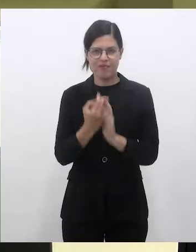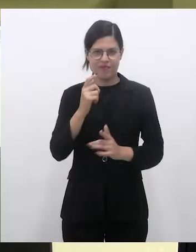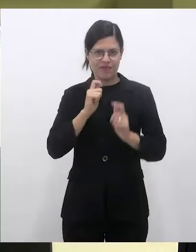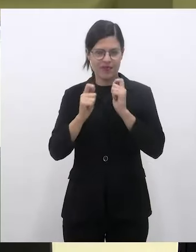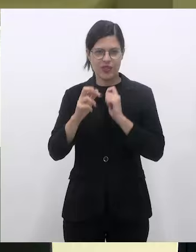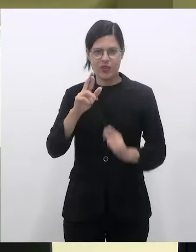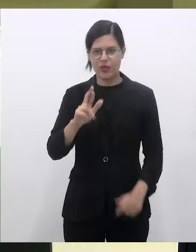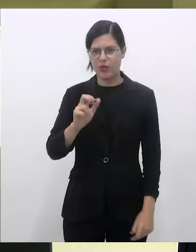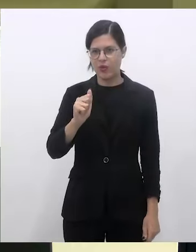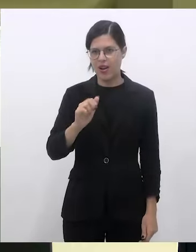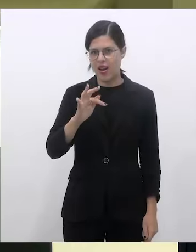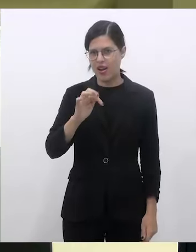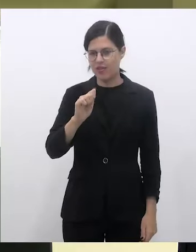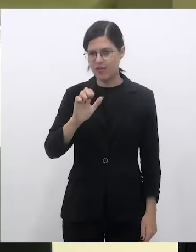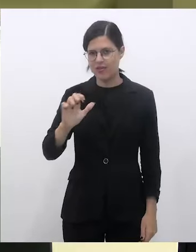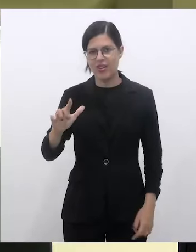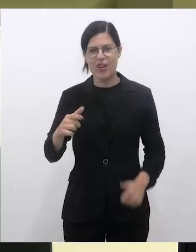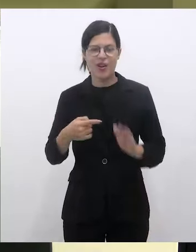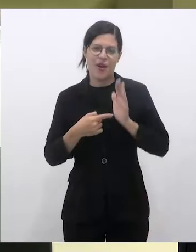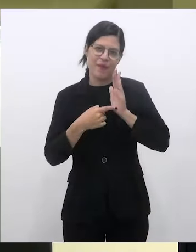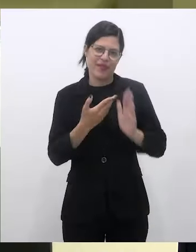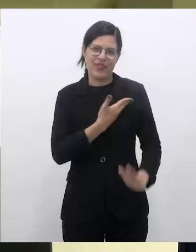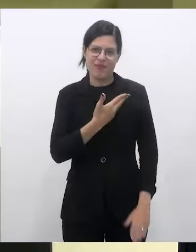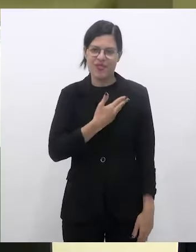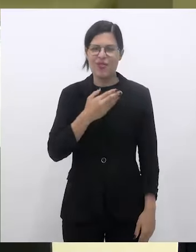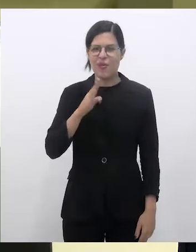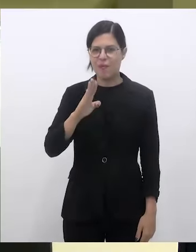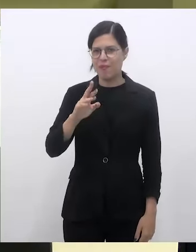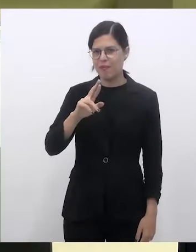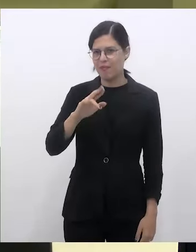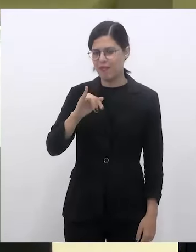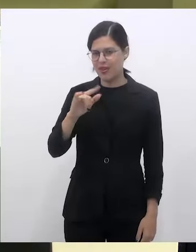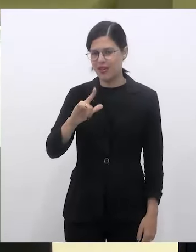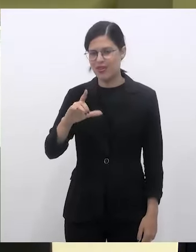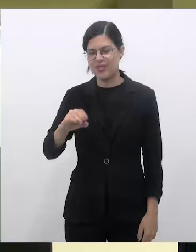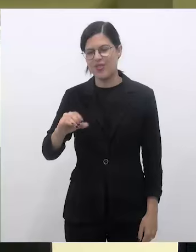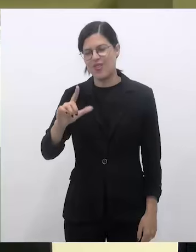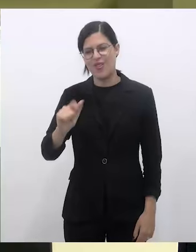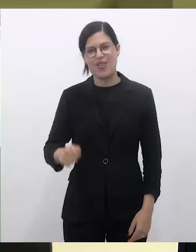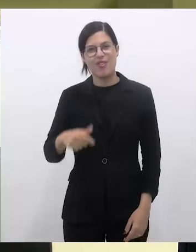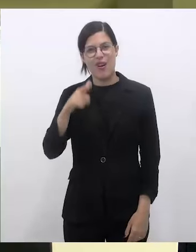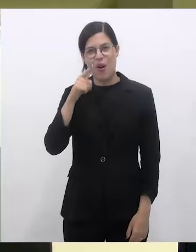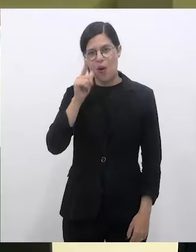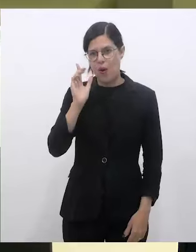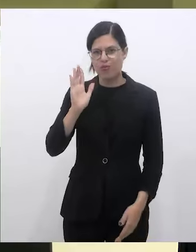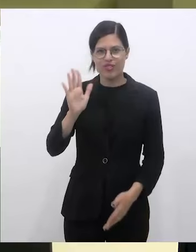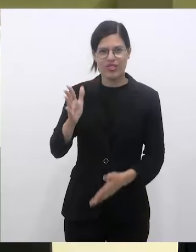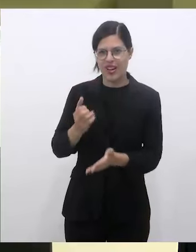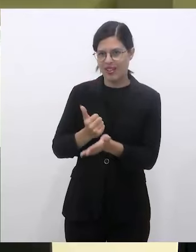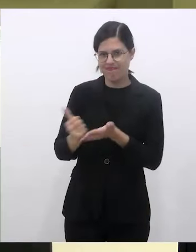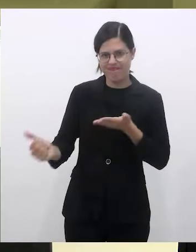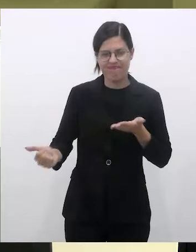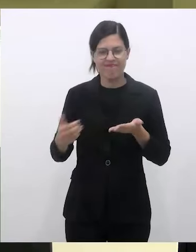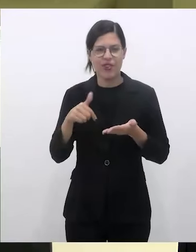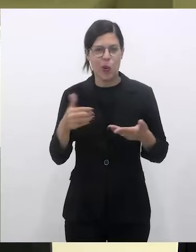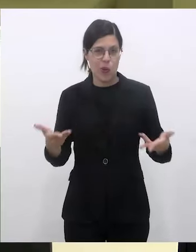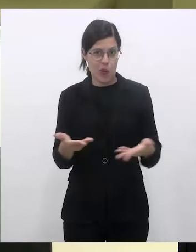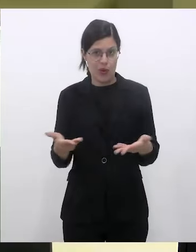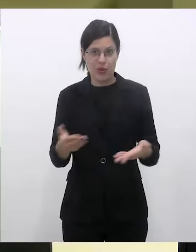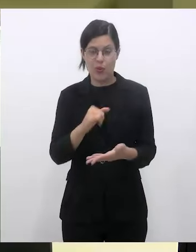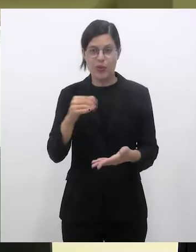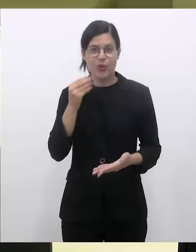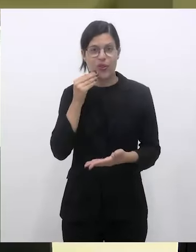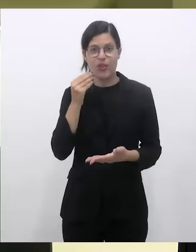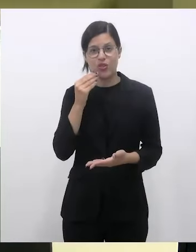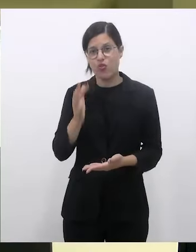produção jornalística do Rafael Luna e a apresentação do amigo de vocês, Alberto Brizola. Não esqueçam que ontem já era, hoje é o